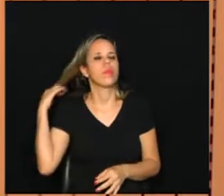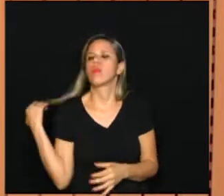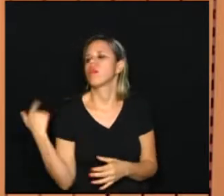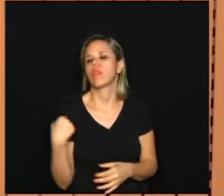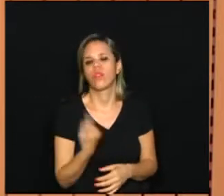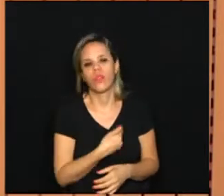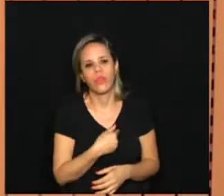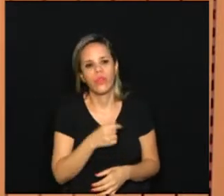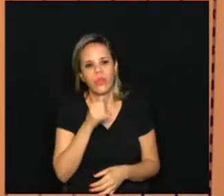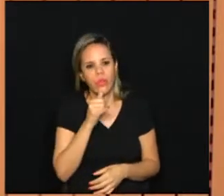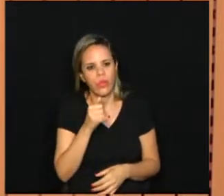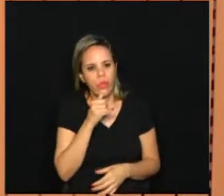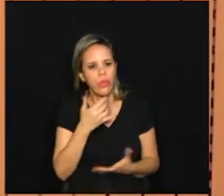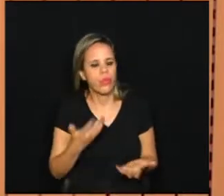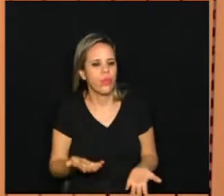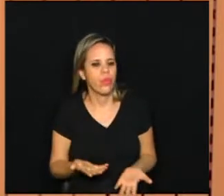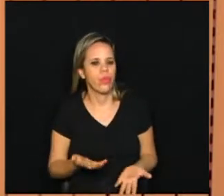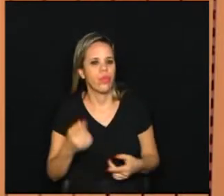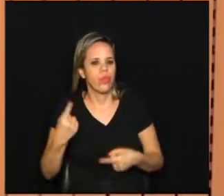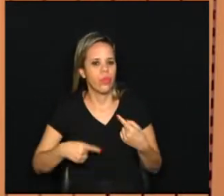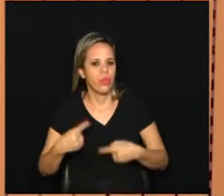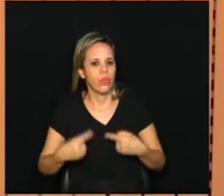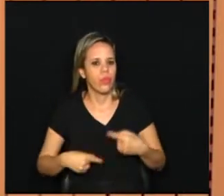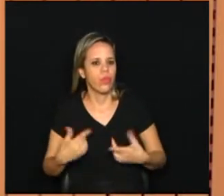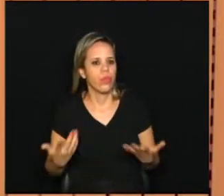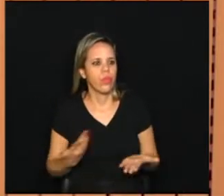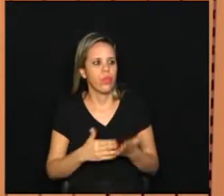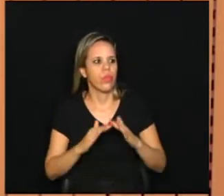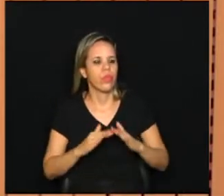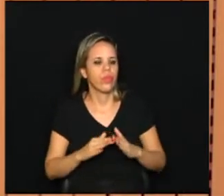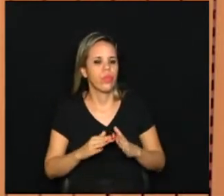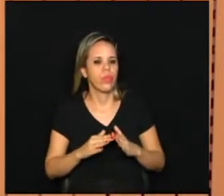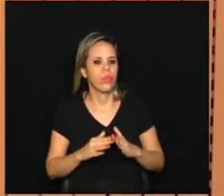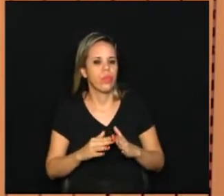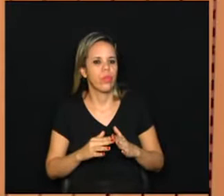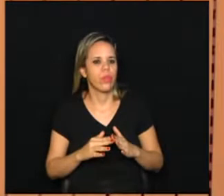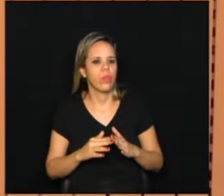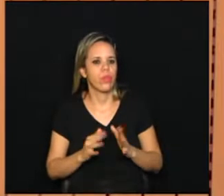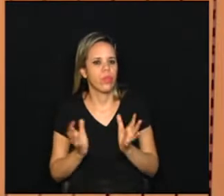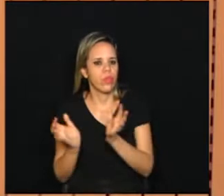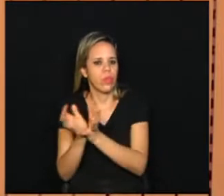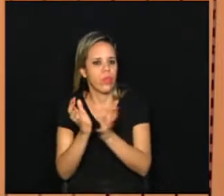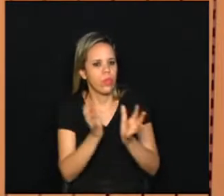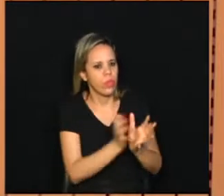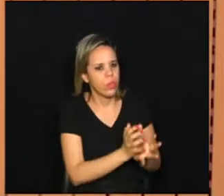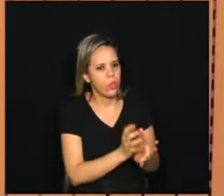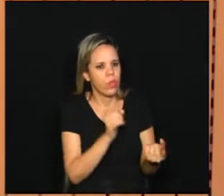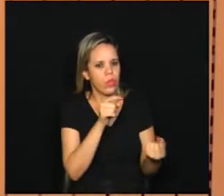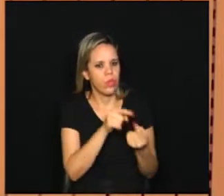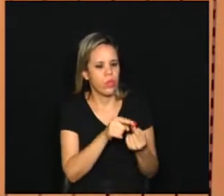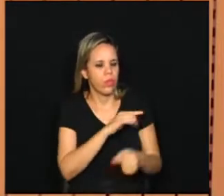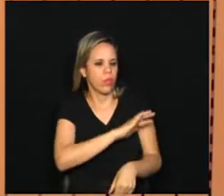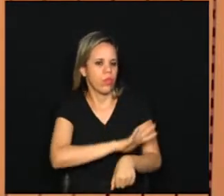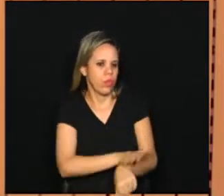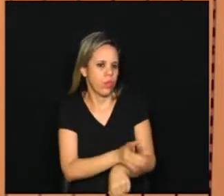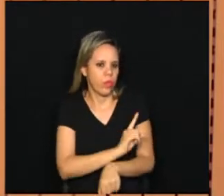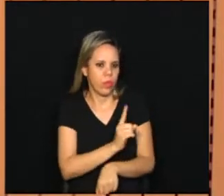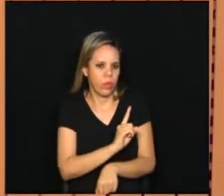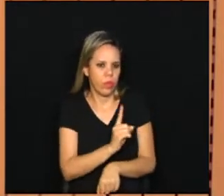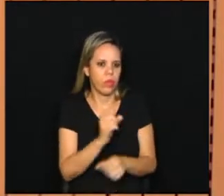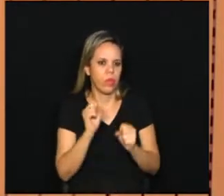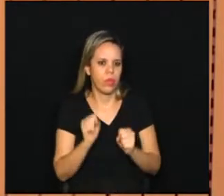deveria começar a discuti-lo na escola, não tratando da comunidade, não tratando diretamente do racismo, mas como que a gente